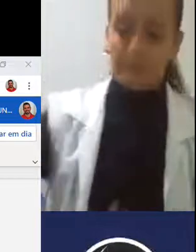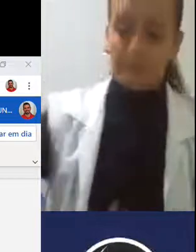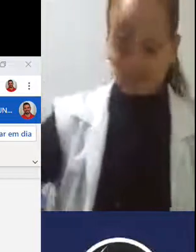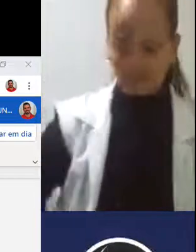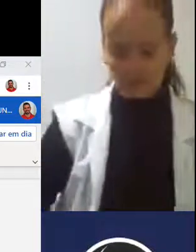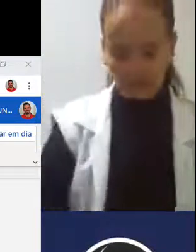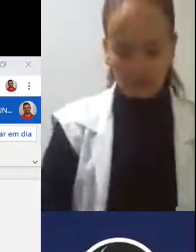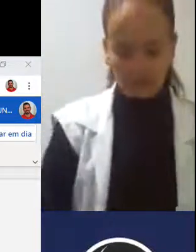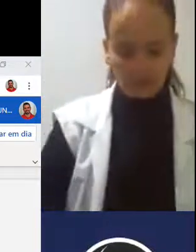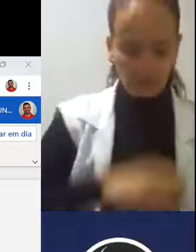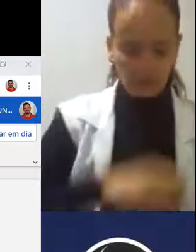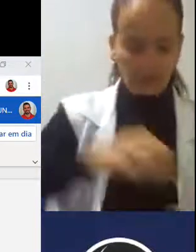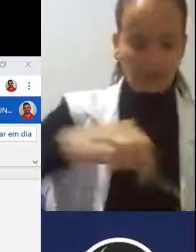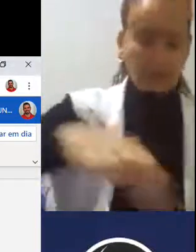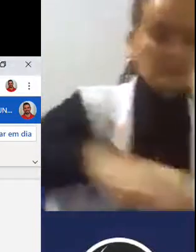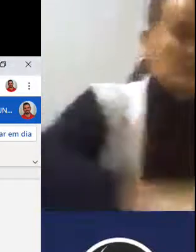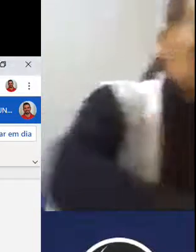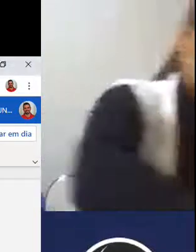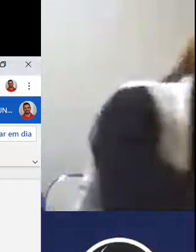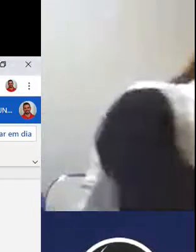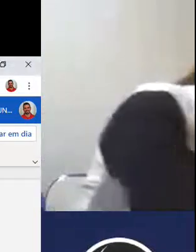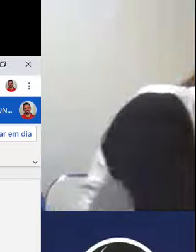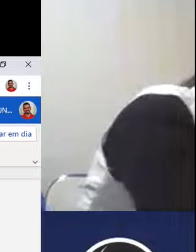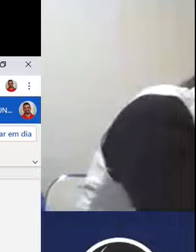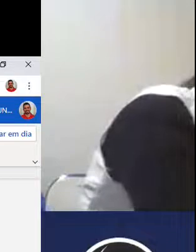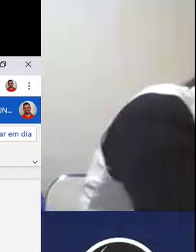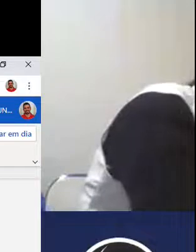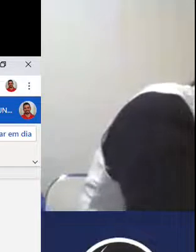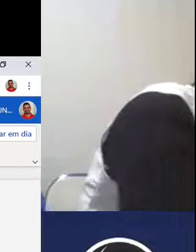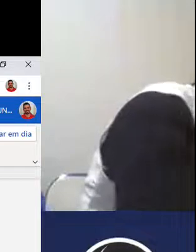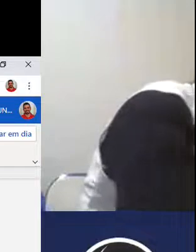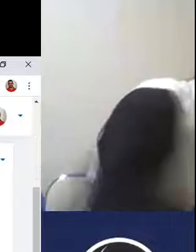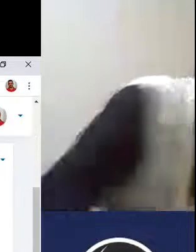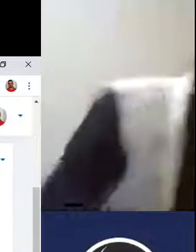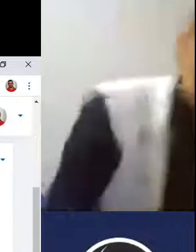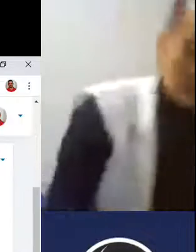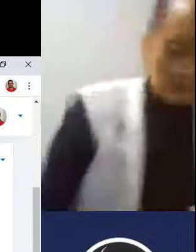tranquilo? No circuito em paralelo, a gente tem outra característica.